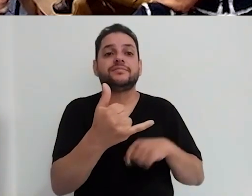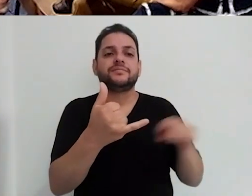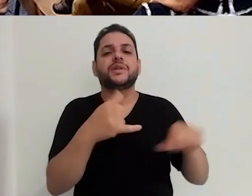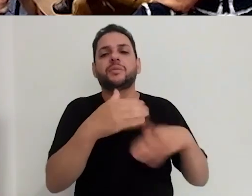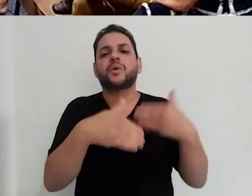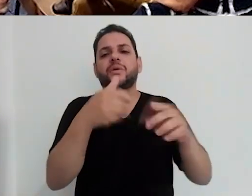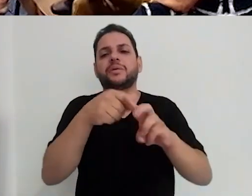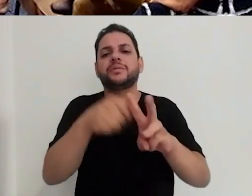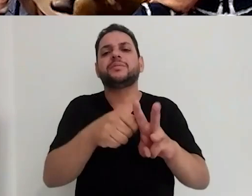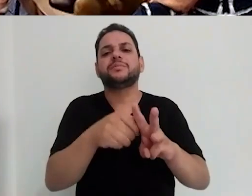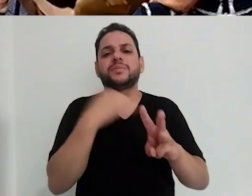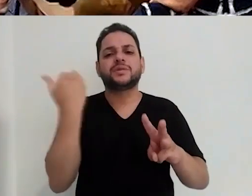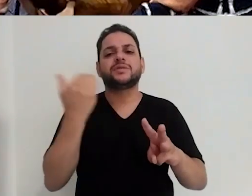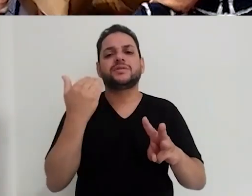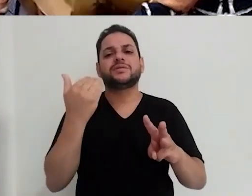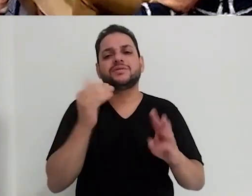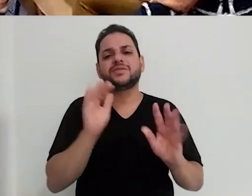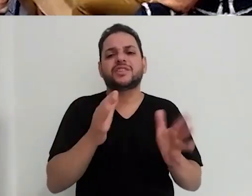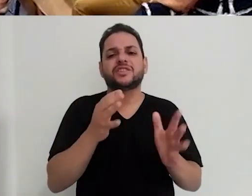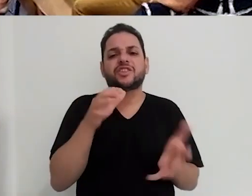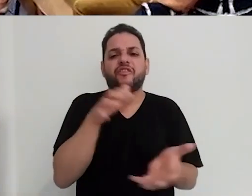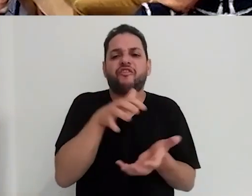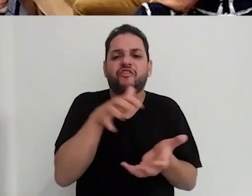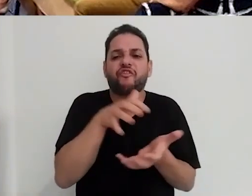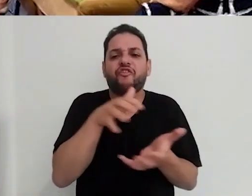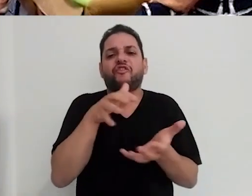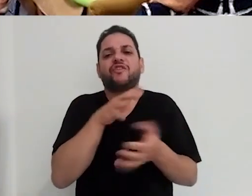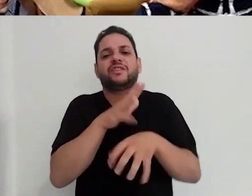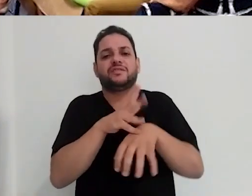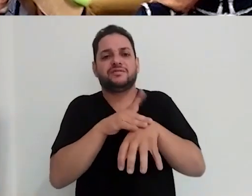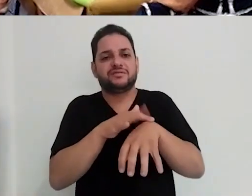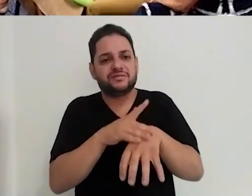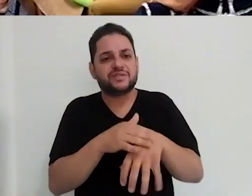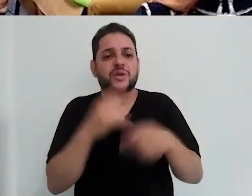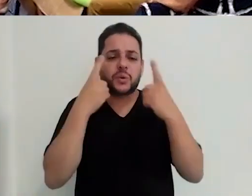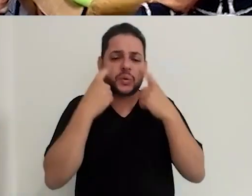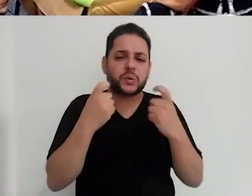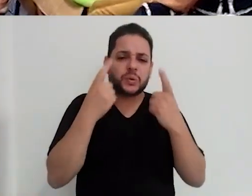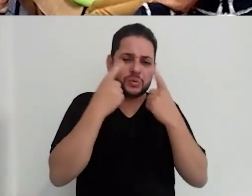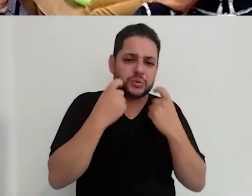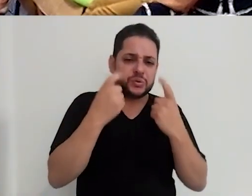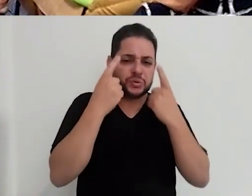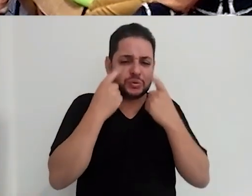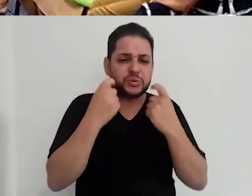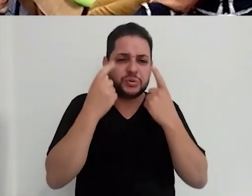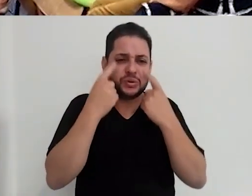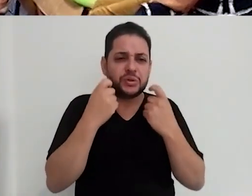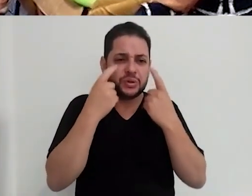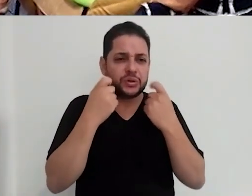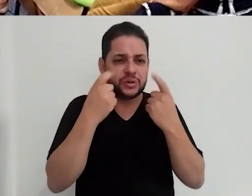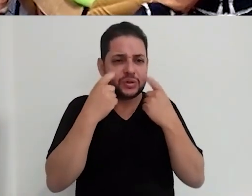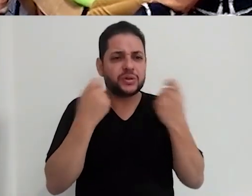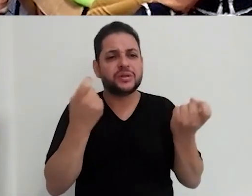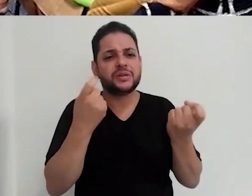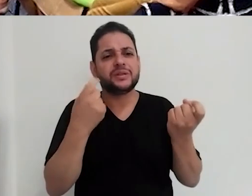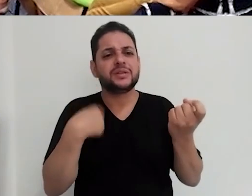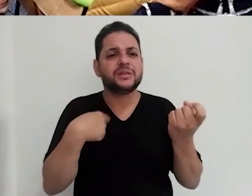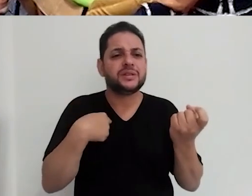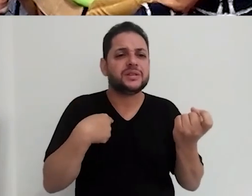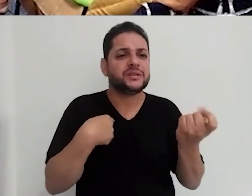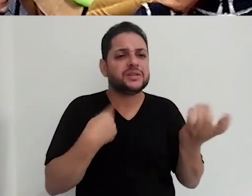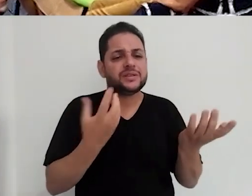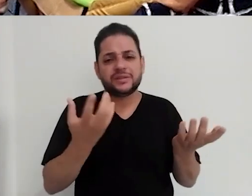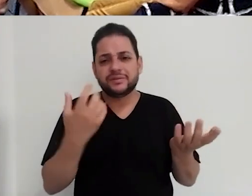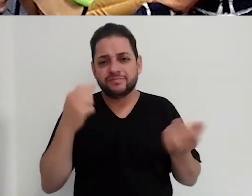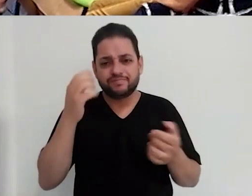depois, já estava bastante velho, já estava doente, e ele chorou bastante, ele ficou muito, muito emocionado, e aí você fica com aquela coisa, olha o que eu estou, sabe,